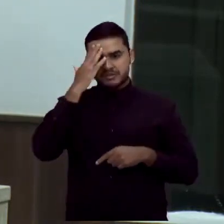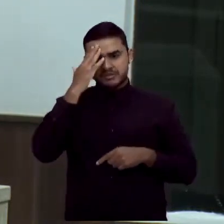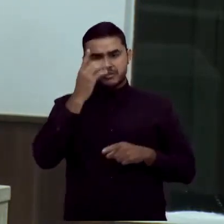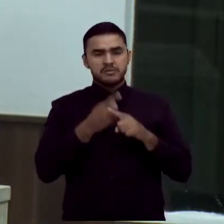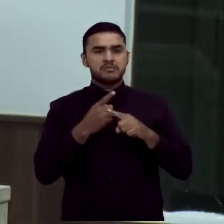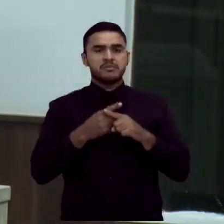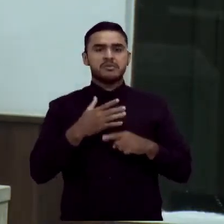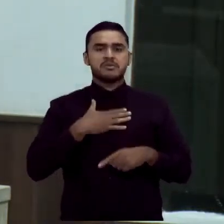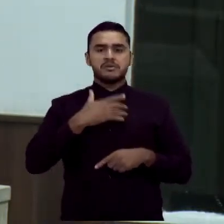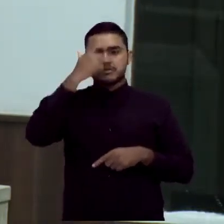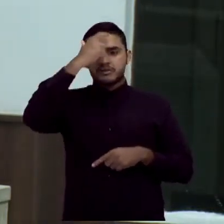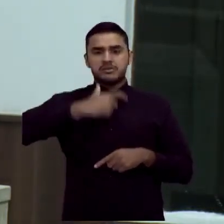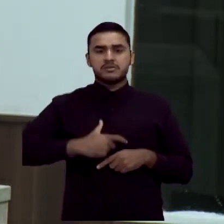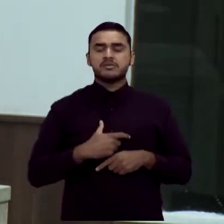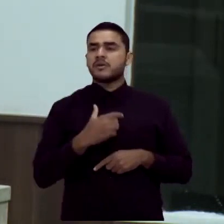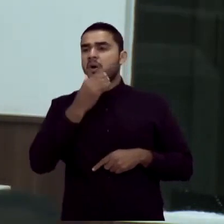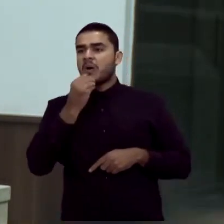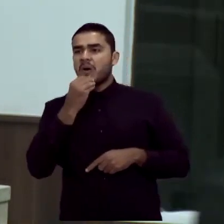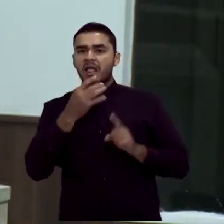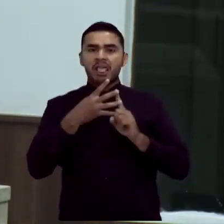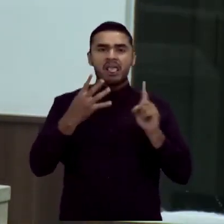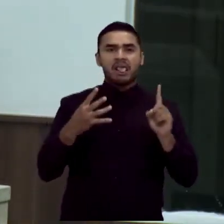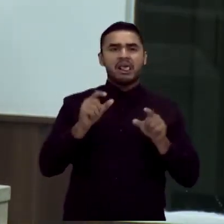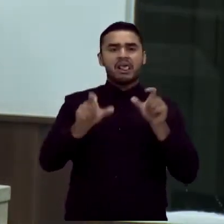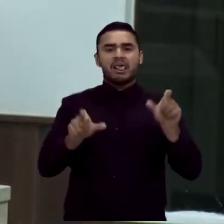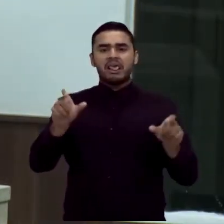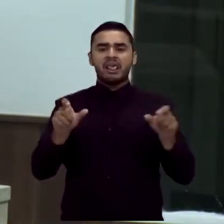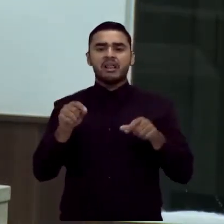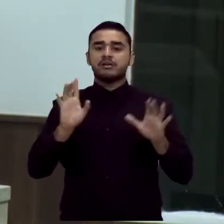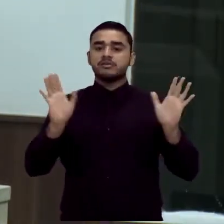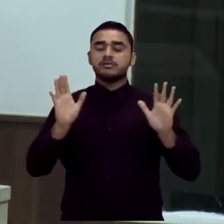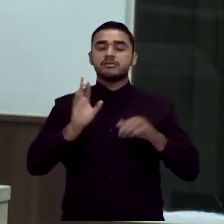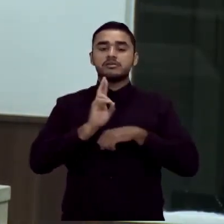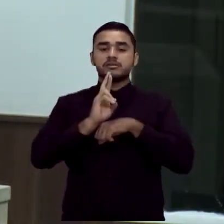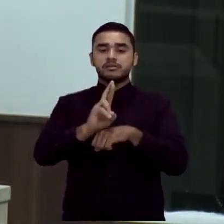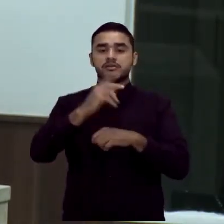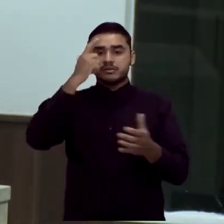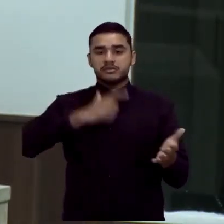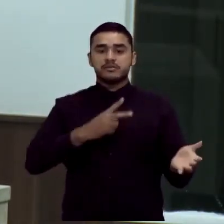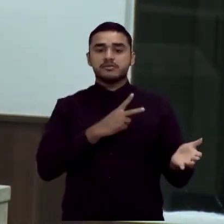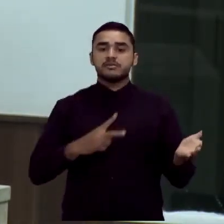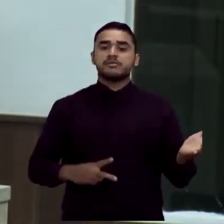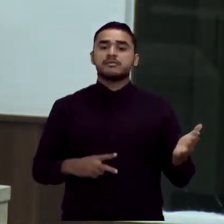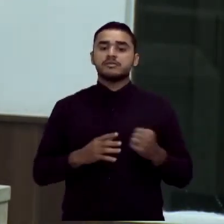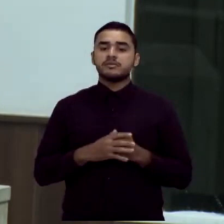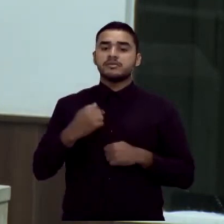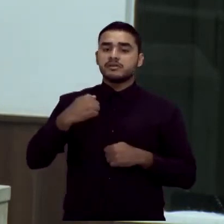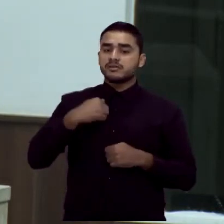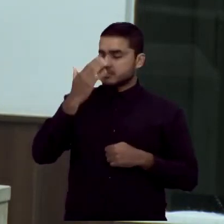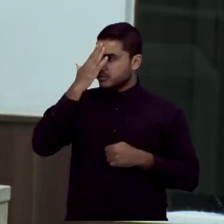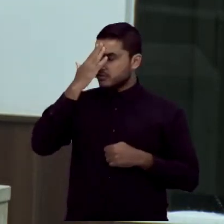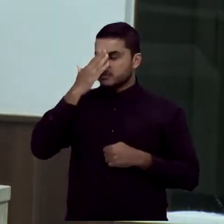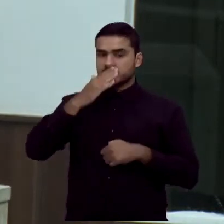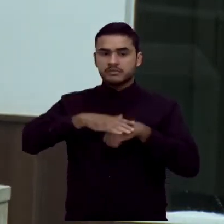sua opção. Aqui nós somos representantes da cidade de Fortaleza. Todo e qualquer vereador que queira vir expor a